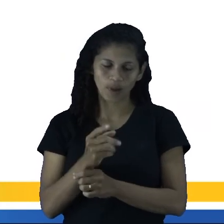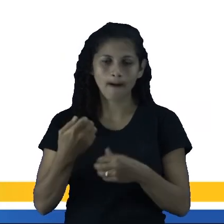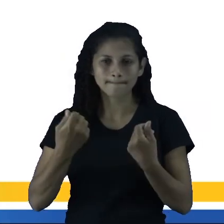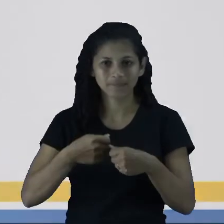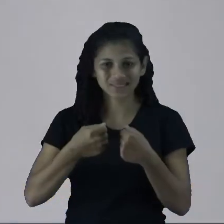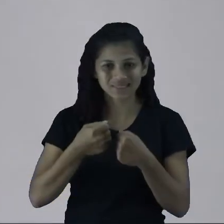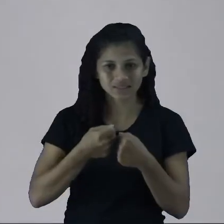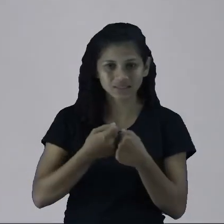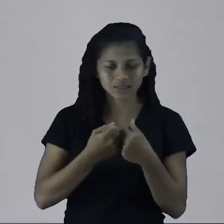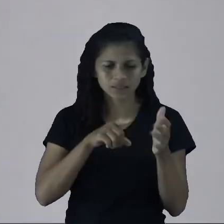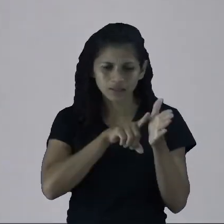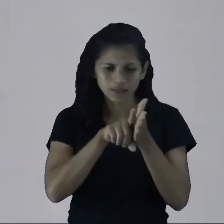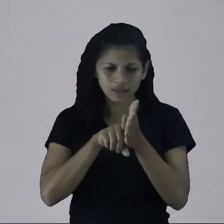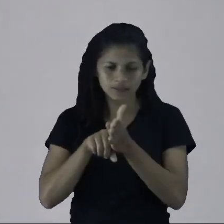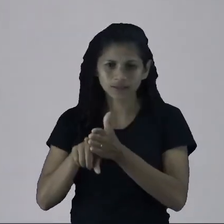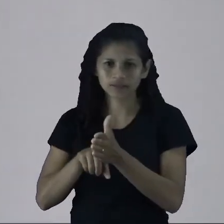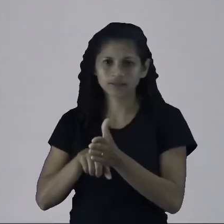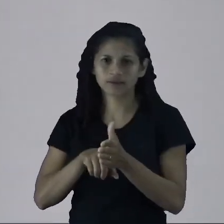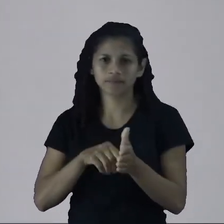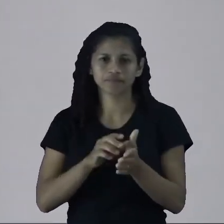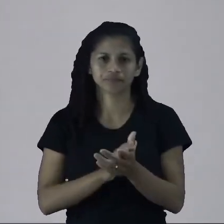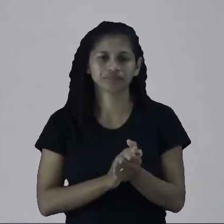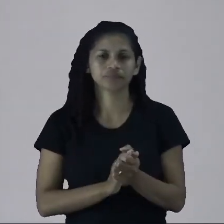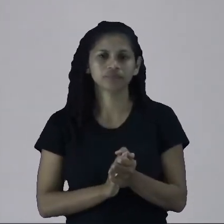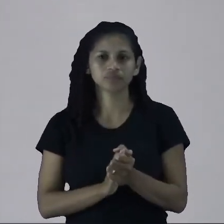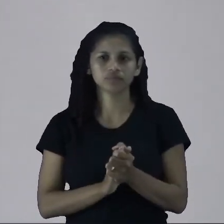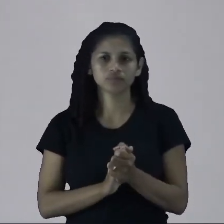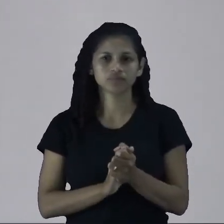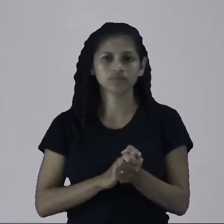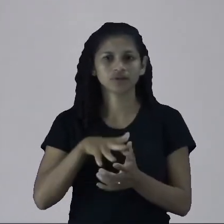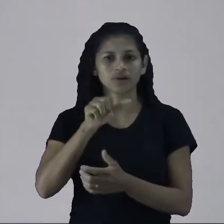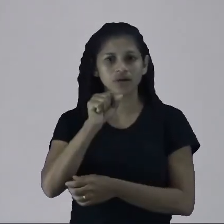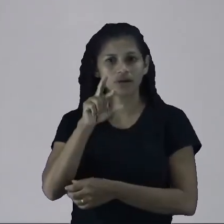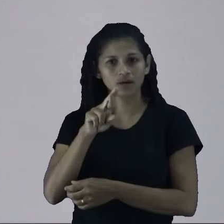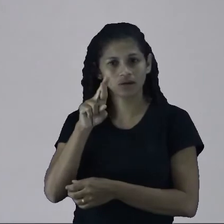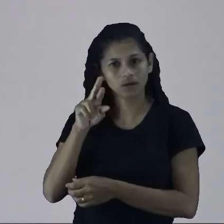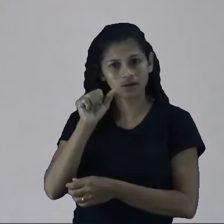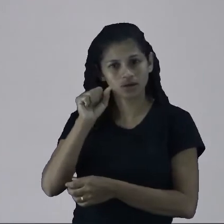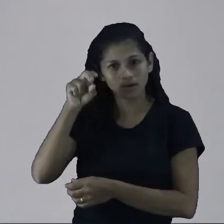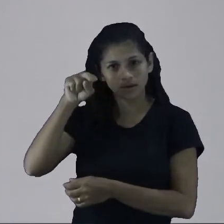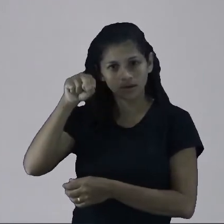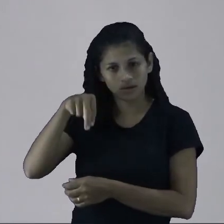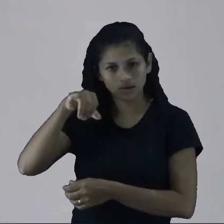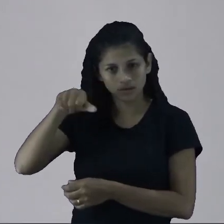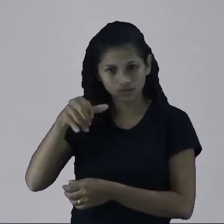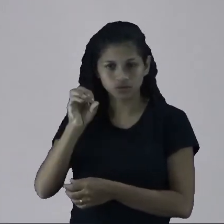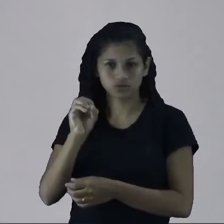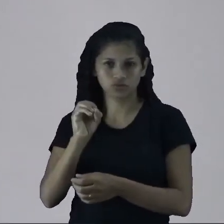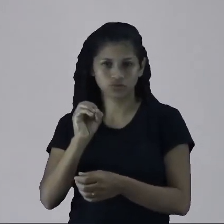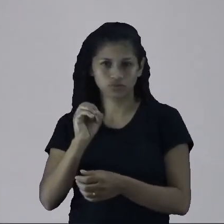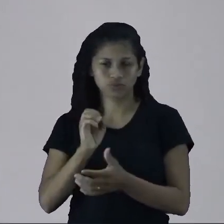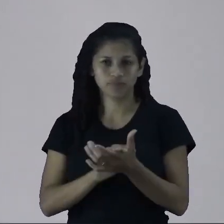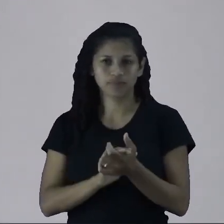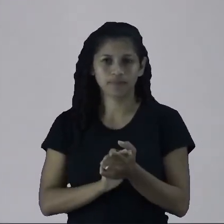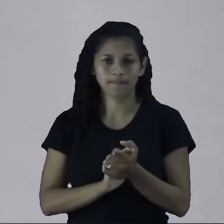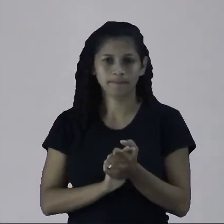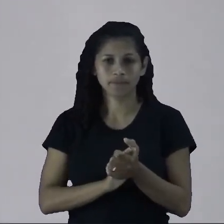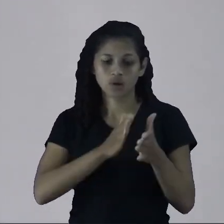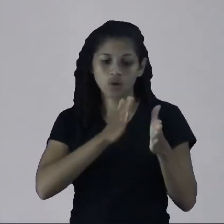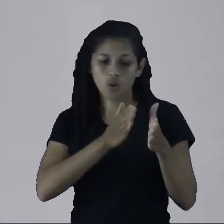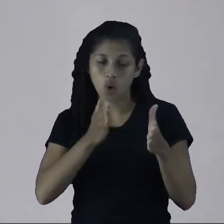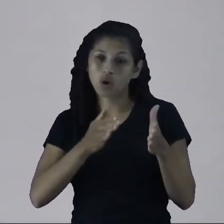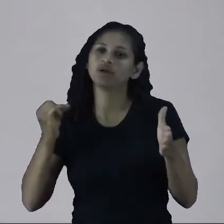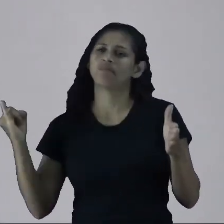Nesse caso aqui, pessoal, arranjo, arranjo, arranjo, vem comigo, vem comigo, vem comigo, arranjo. A